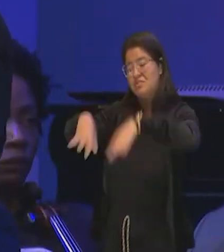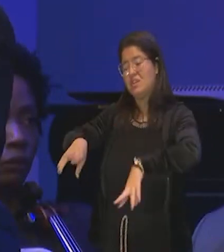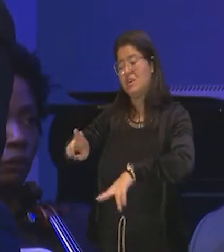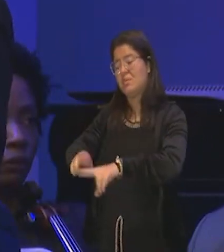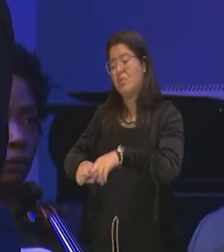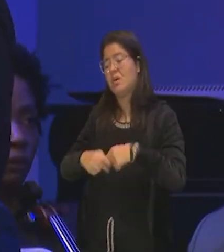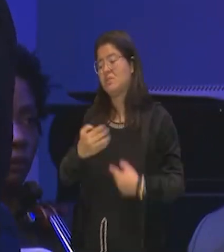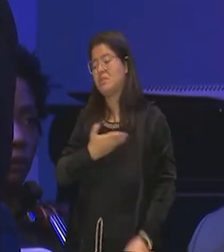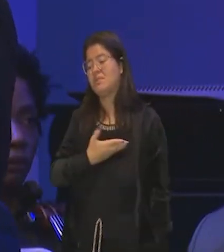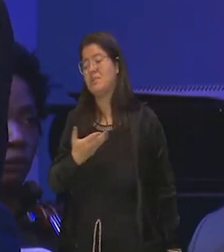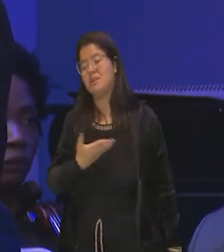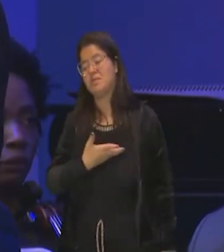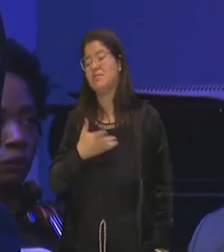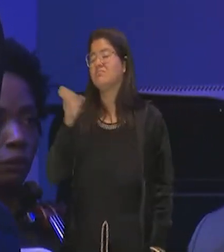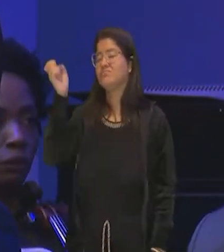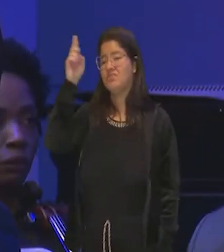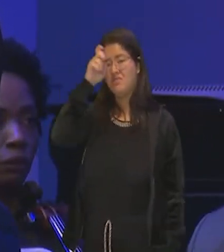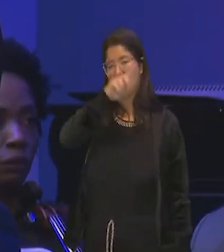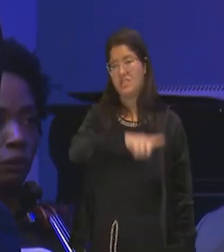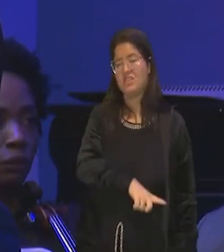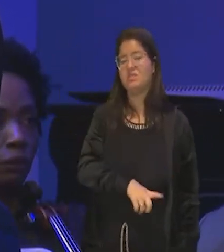muito difícil para o pastor.